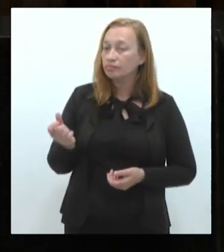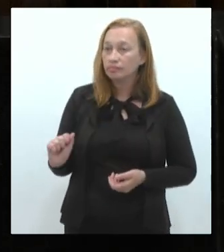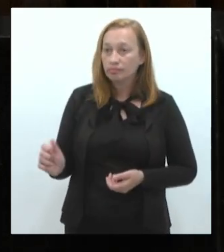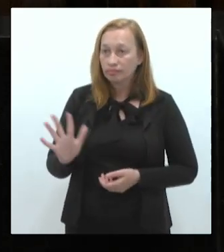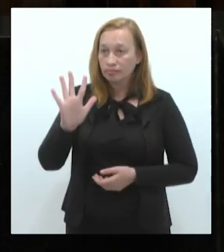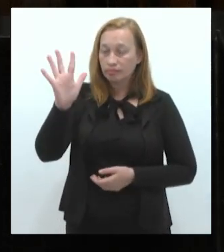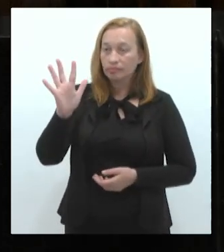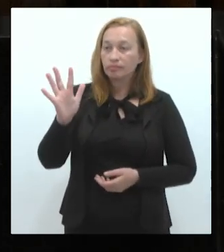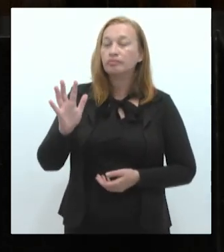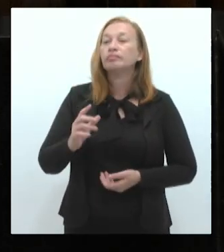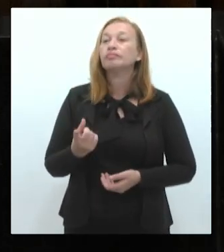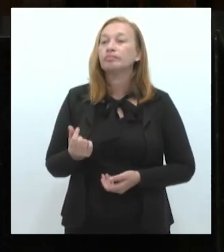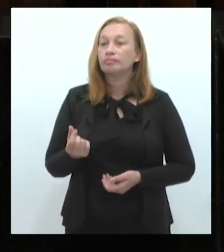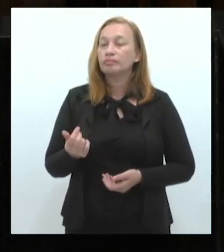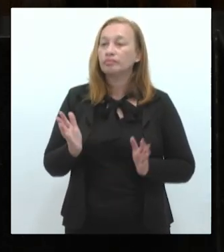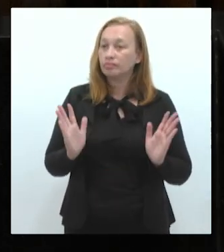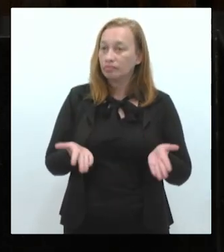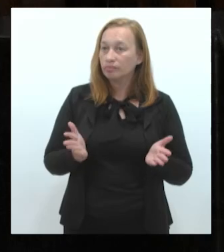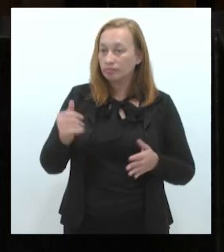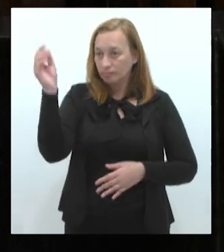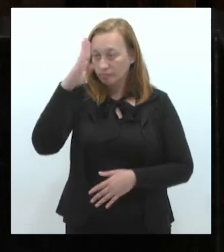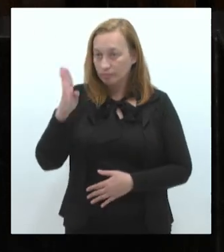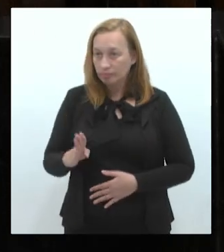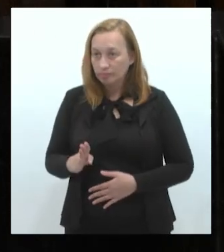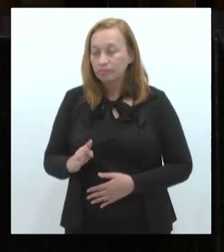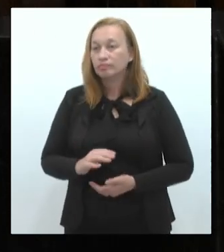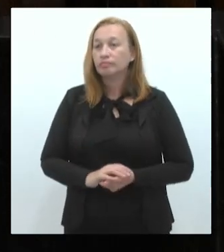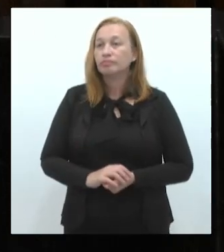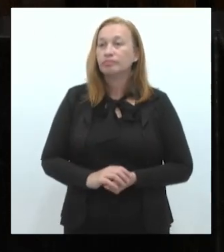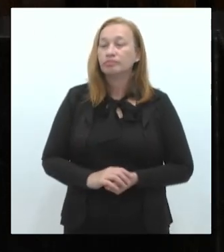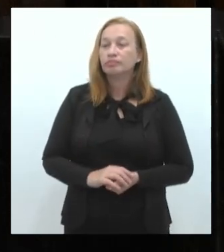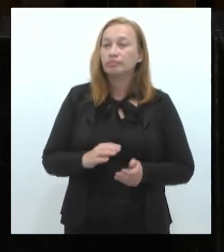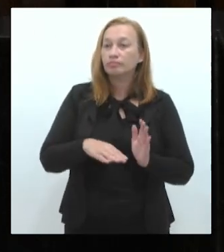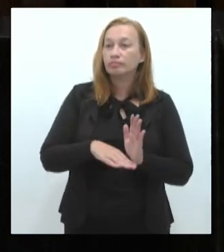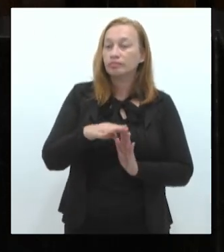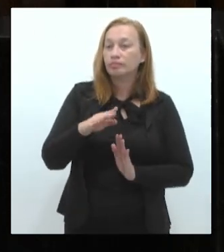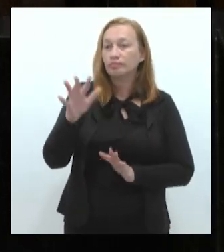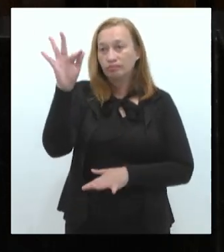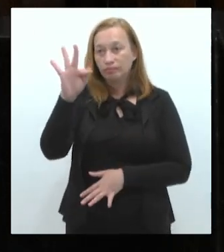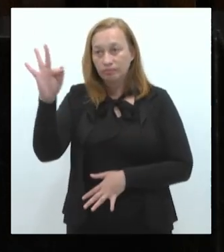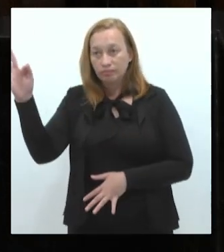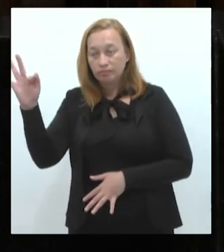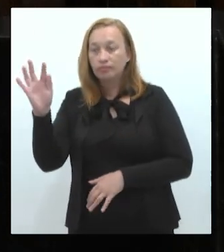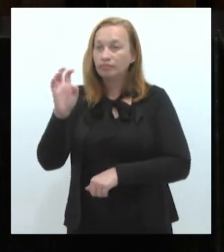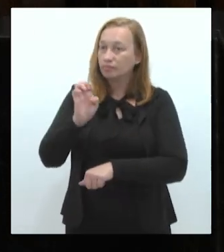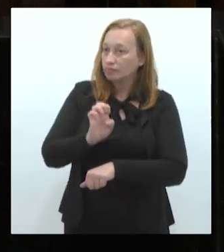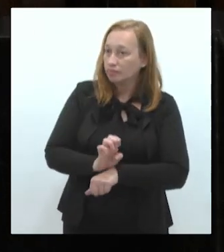do preço dos alimentos hoje no Brasil, seja a nível federal, seja a nível